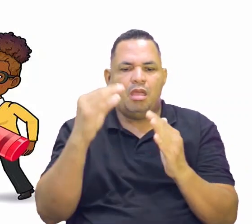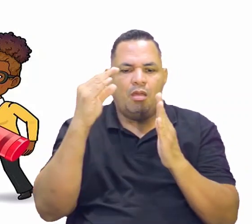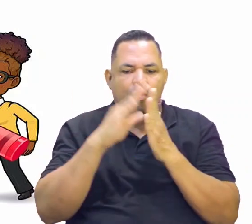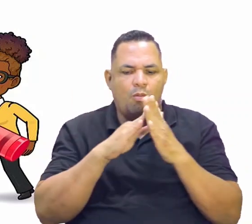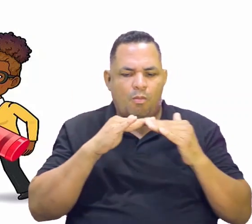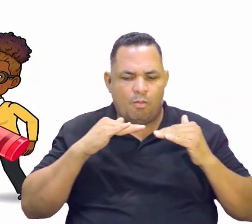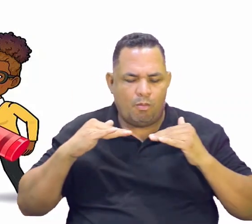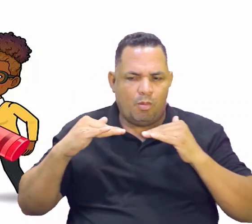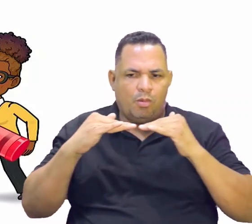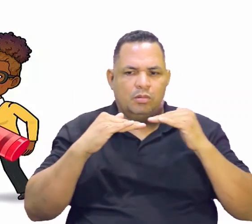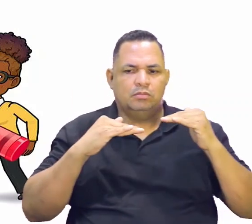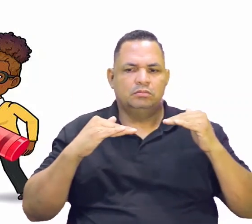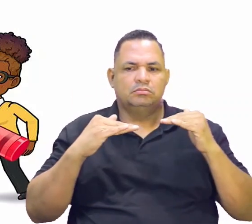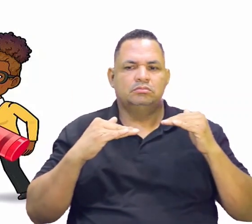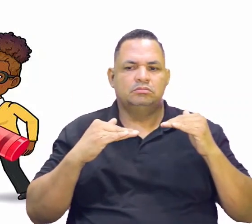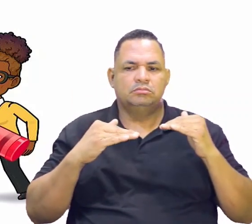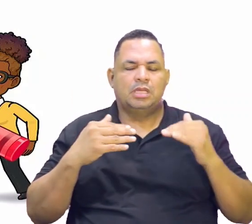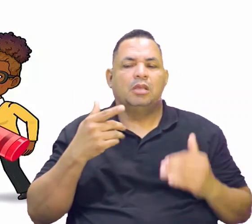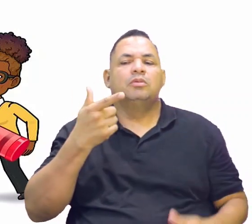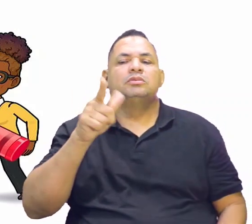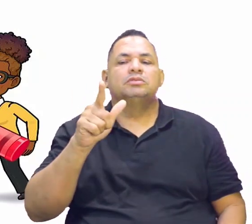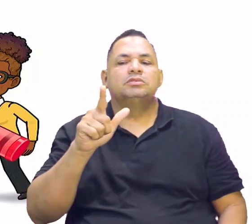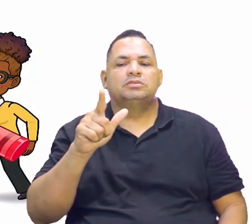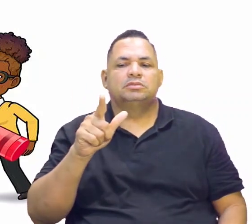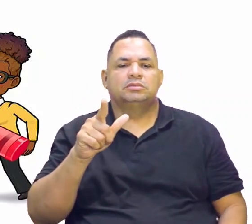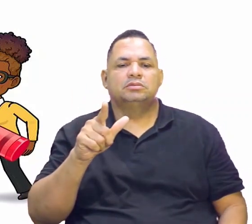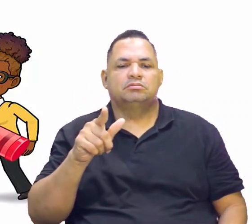ser você?